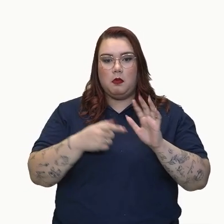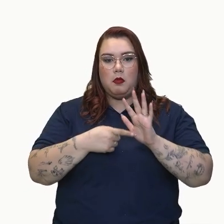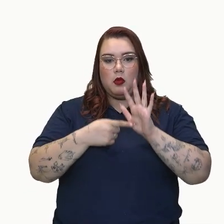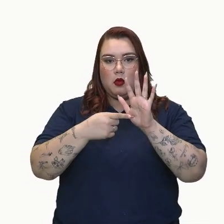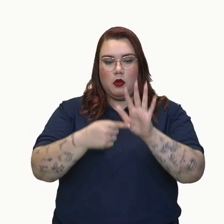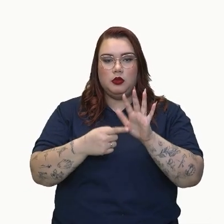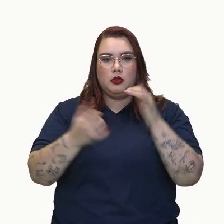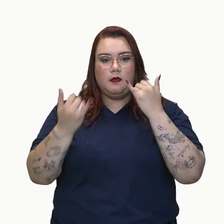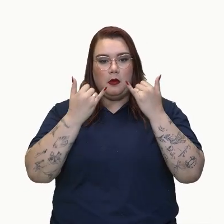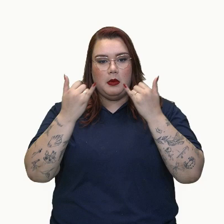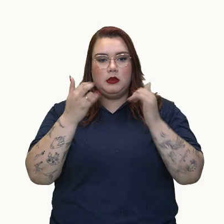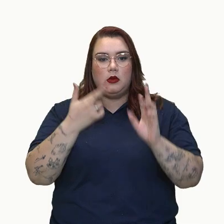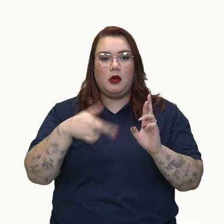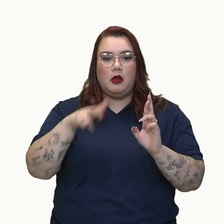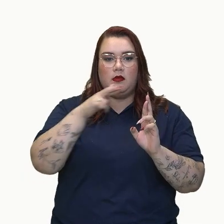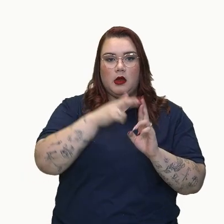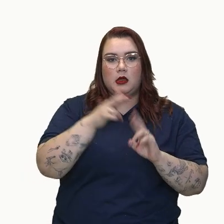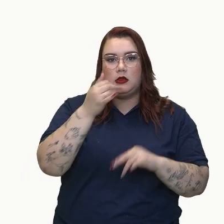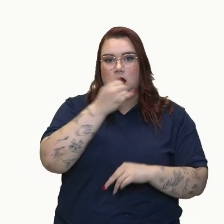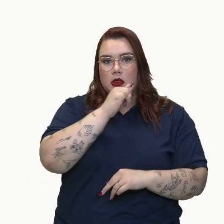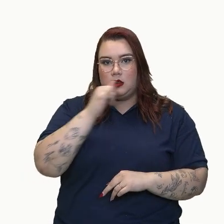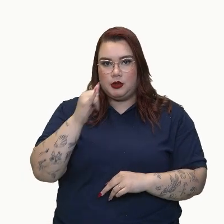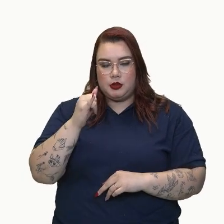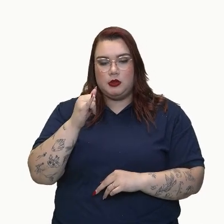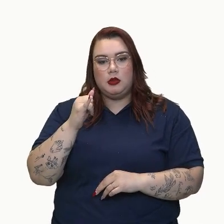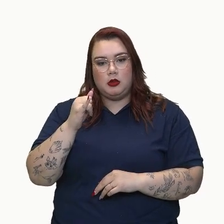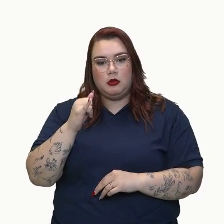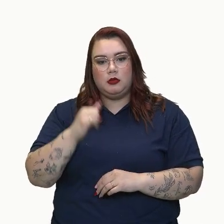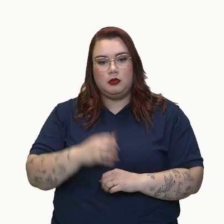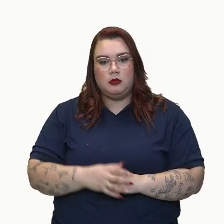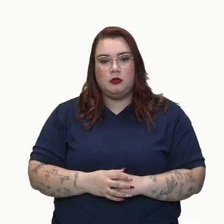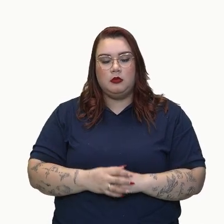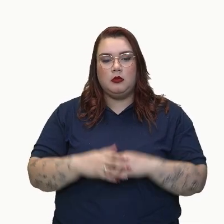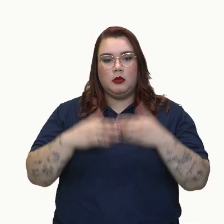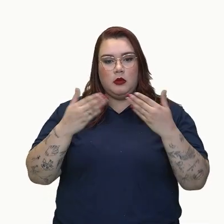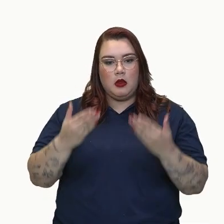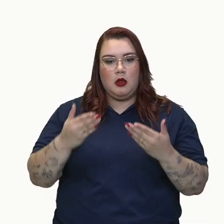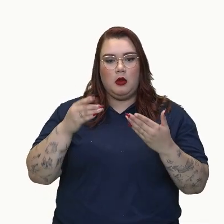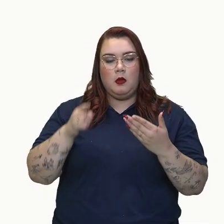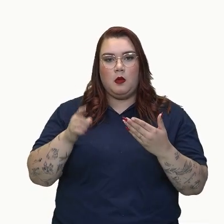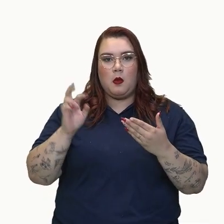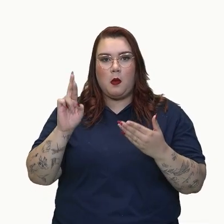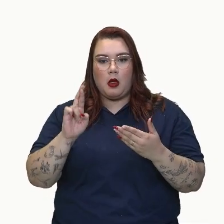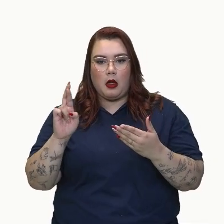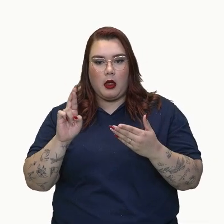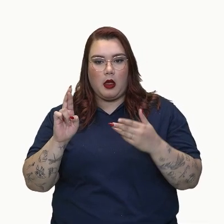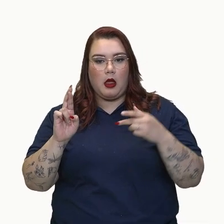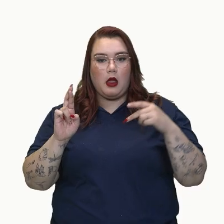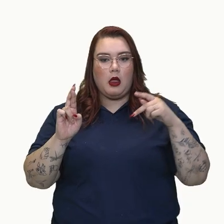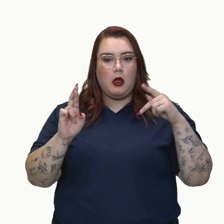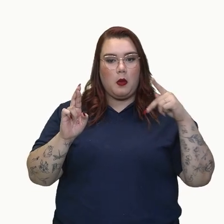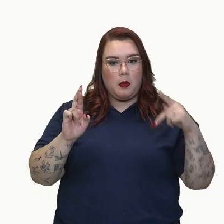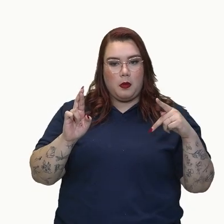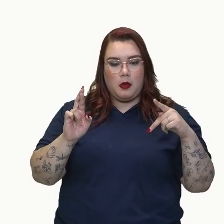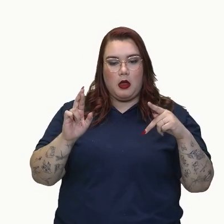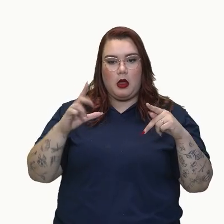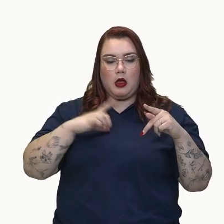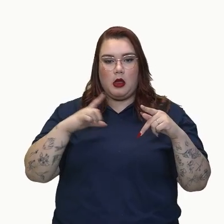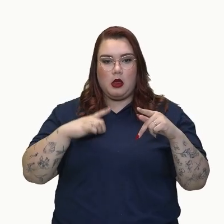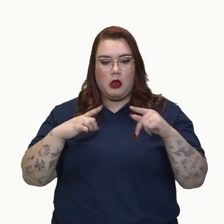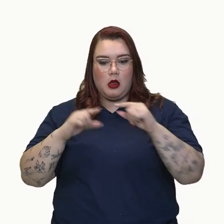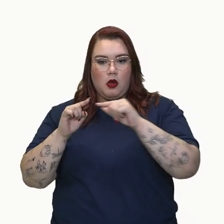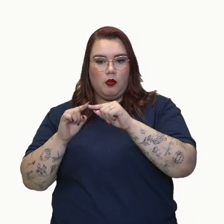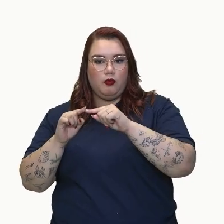montanhazinha, tá? O que acontece? Essa montanha é a energia necessária para a reação acontecer, tá?